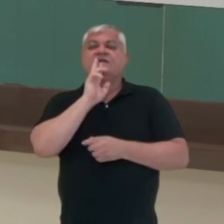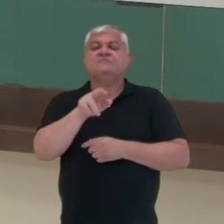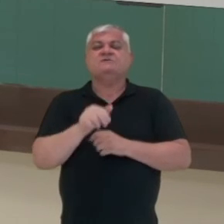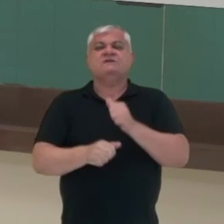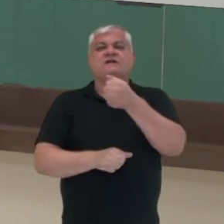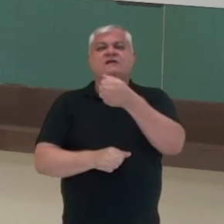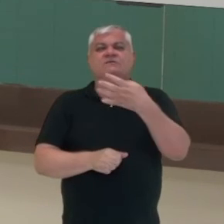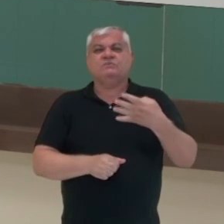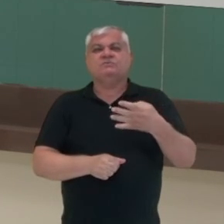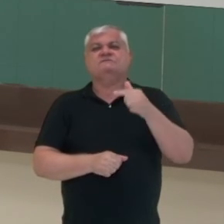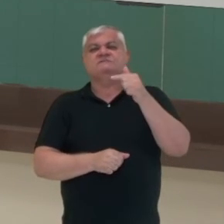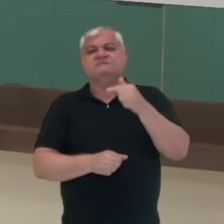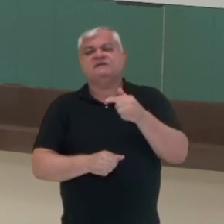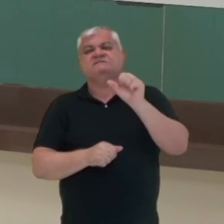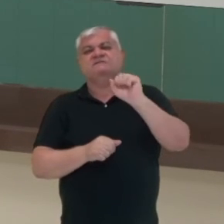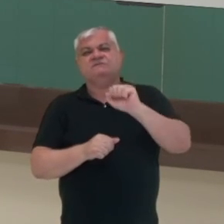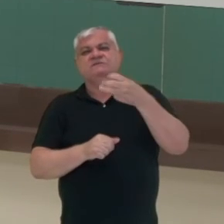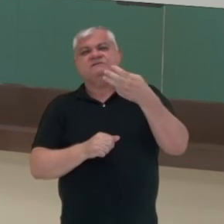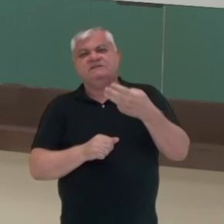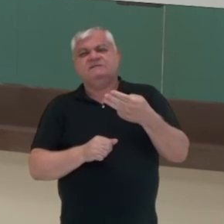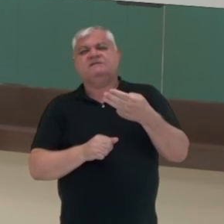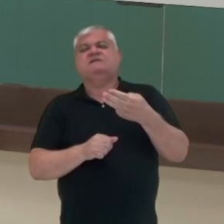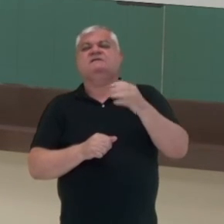10 anos,